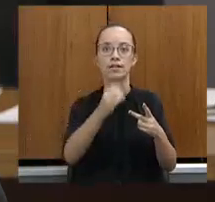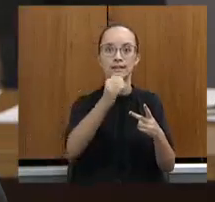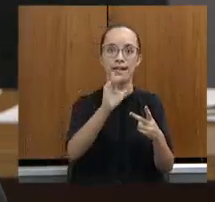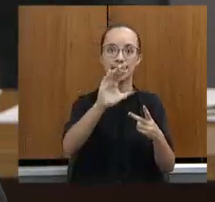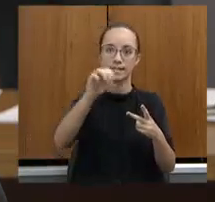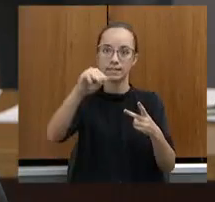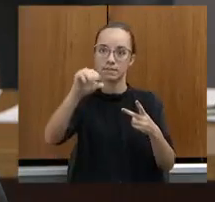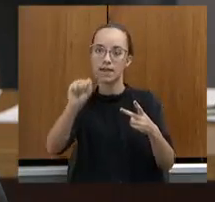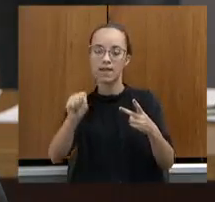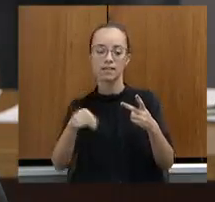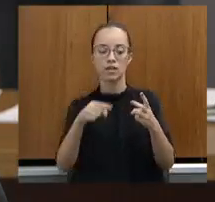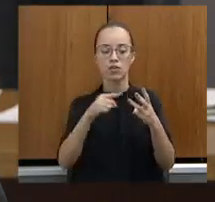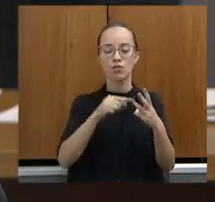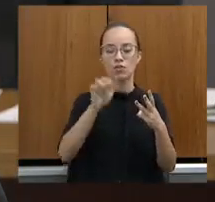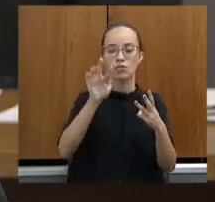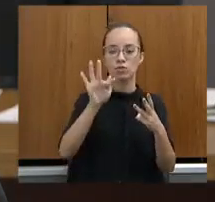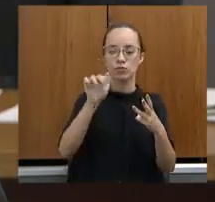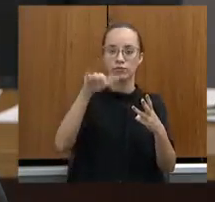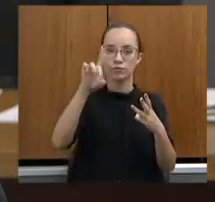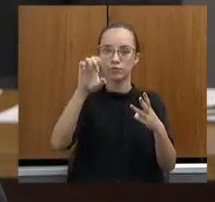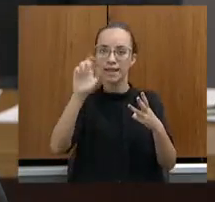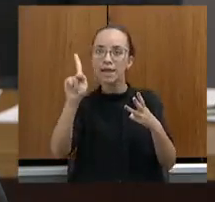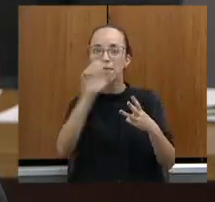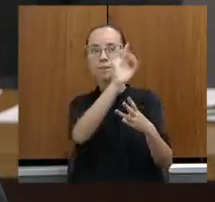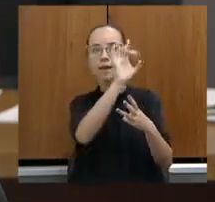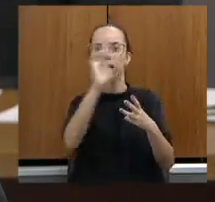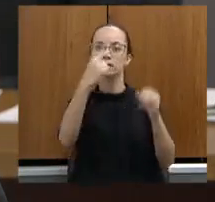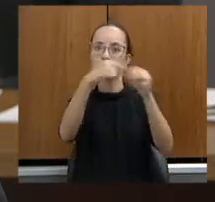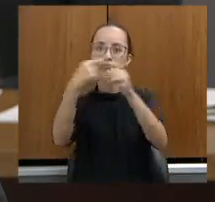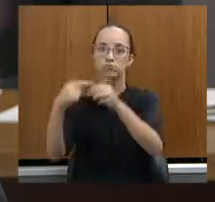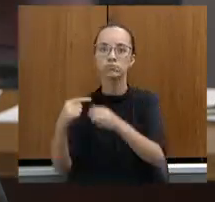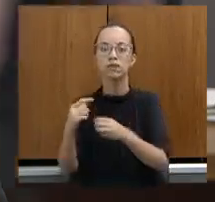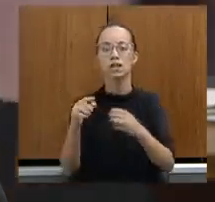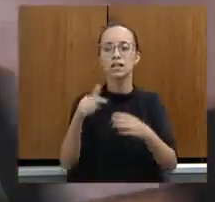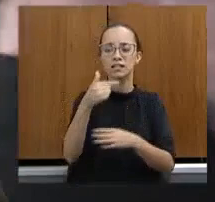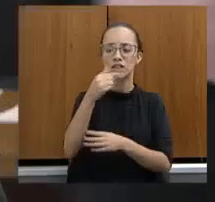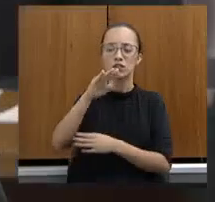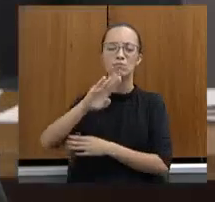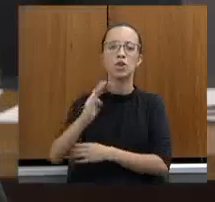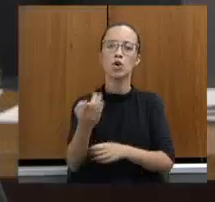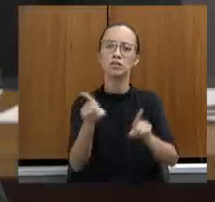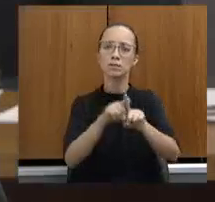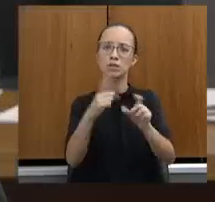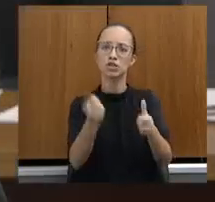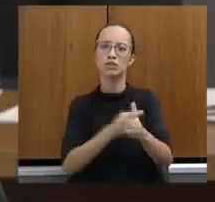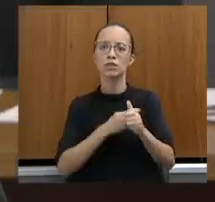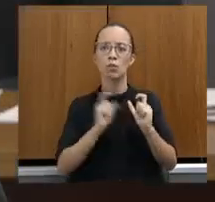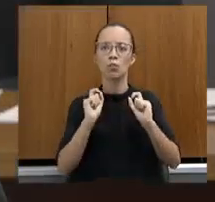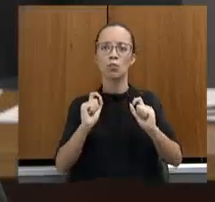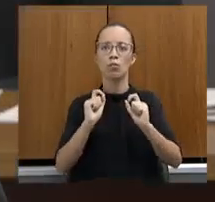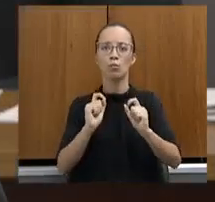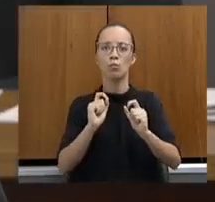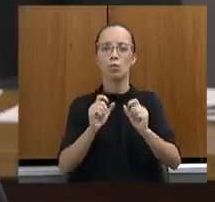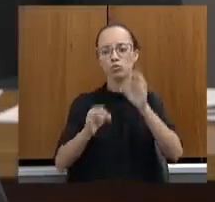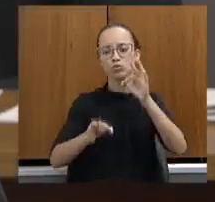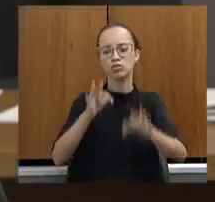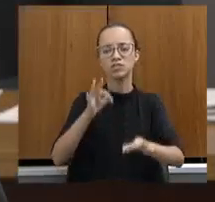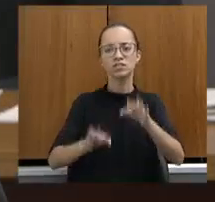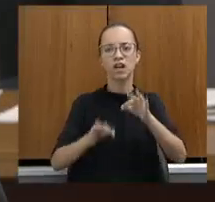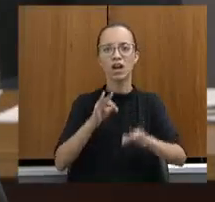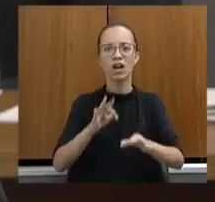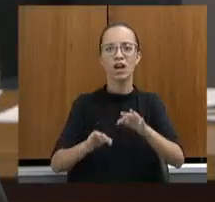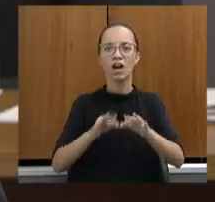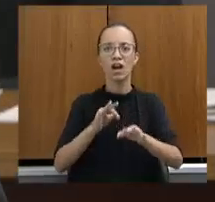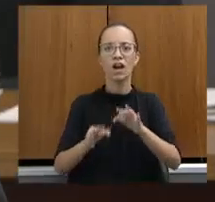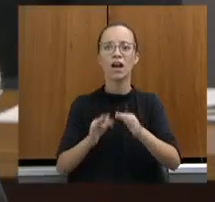fundeb aos municípios a gente tem outros sete bilhões de dívidas com o tribunal de justiça em relação